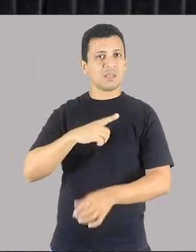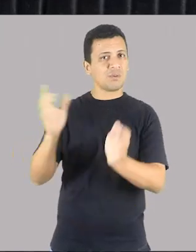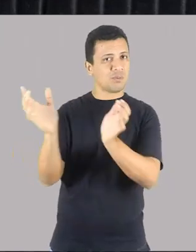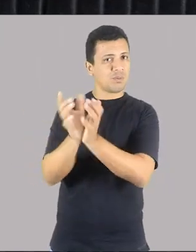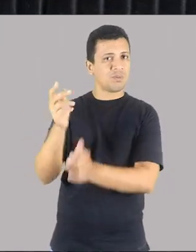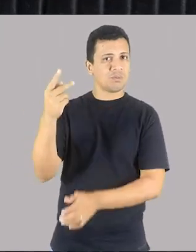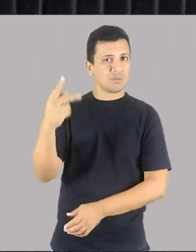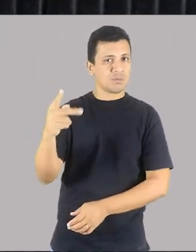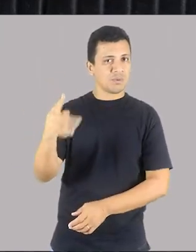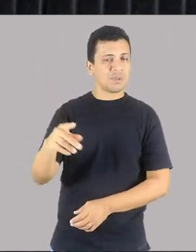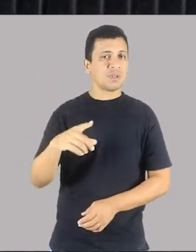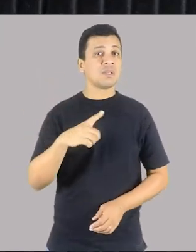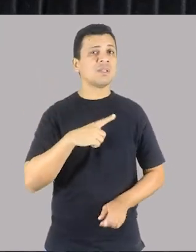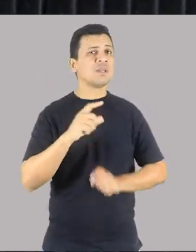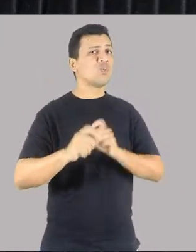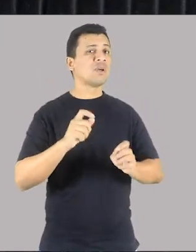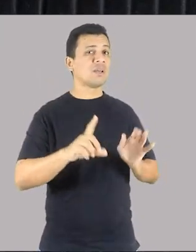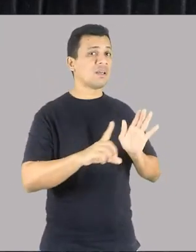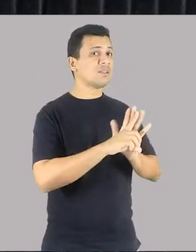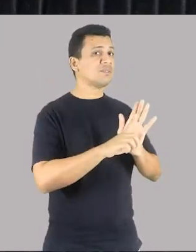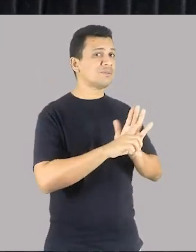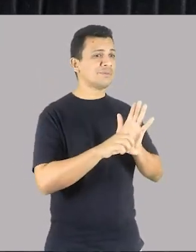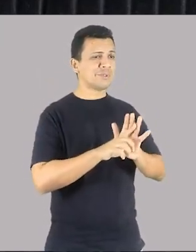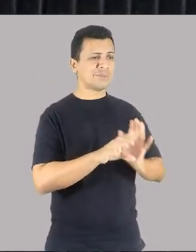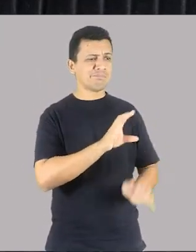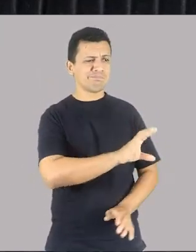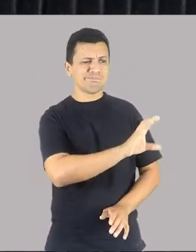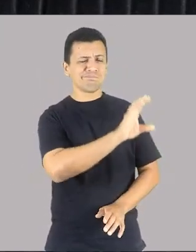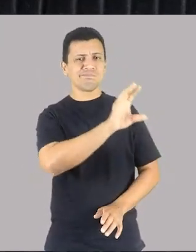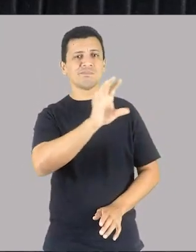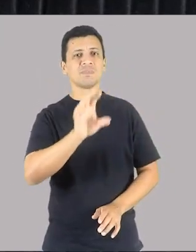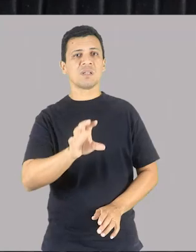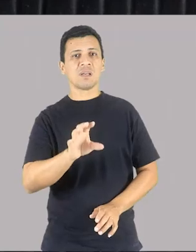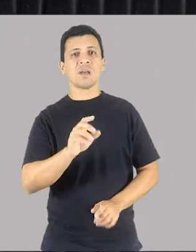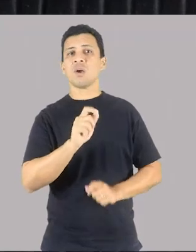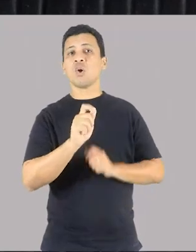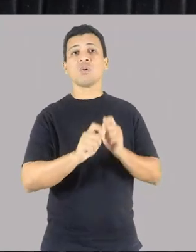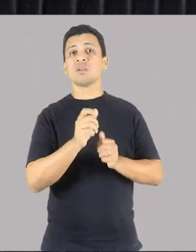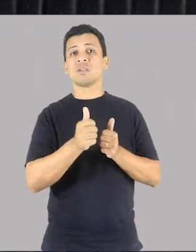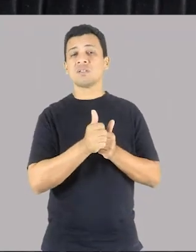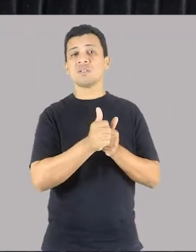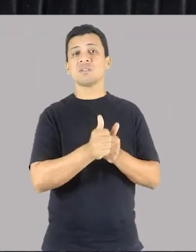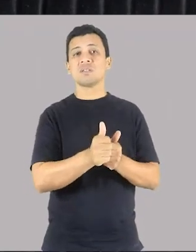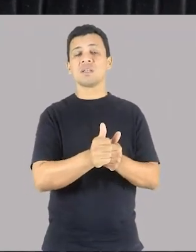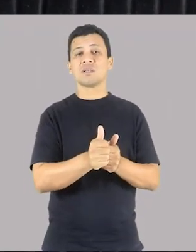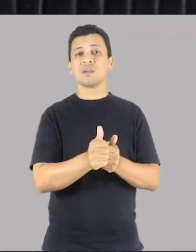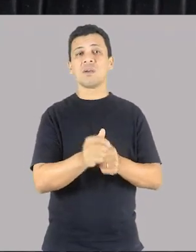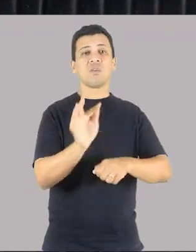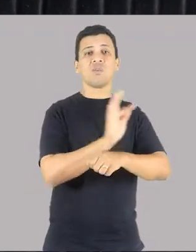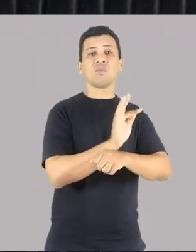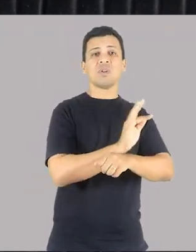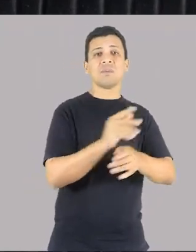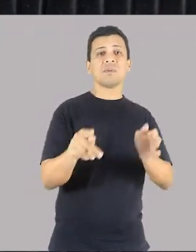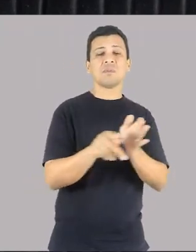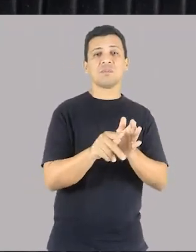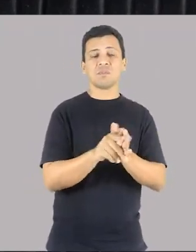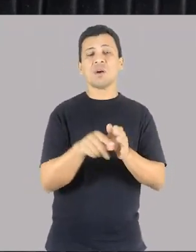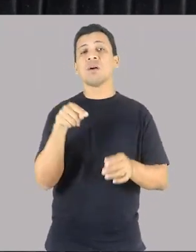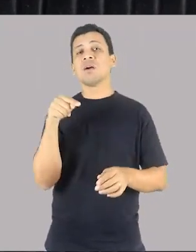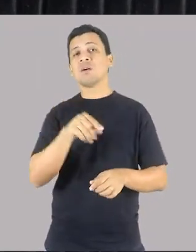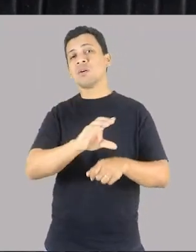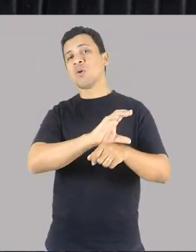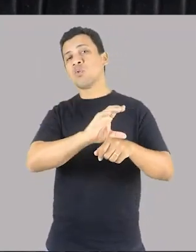então, leis esparsas e essas leis esparsas seguem o fundamento constitucional, certo?